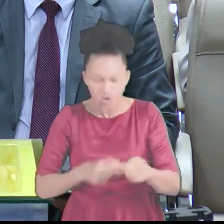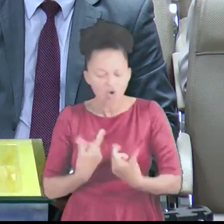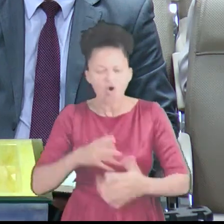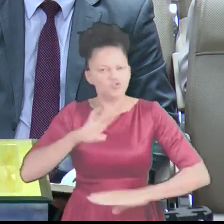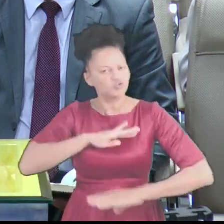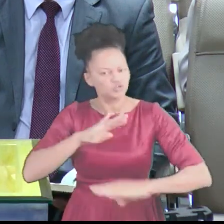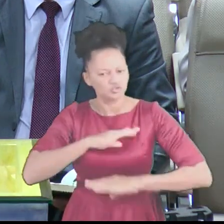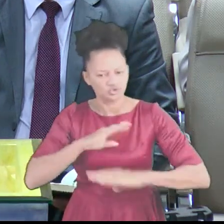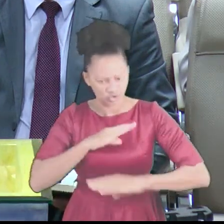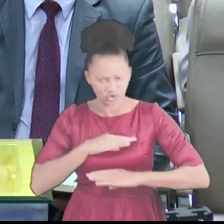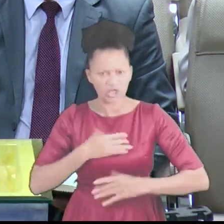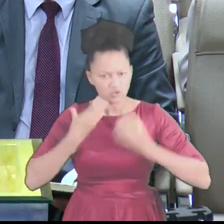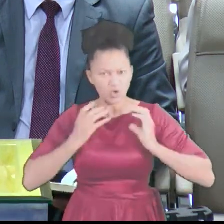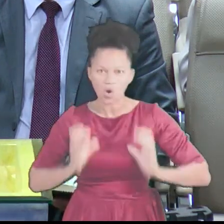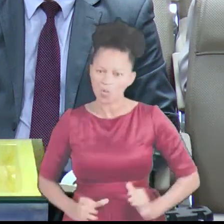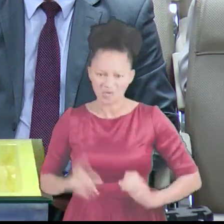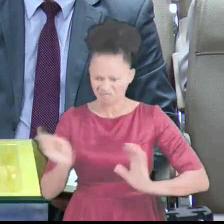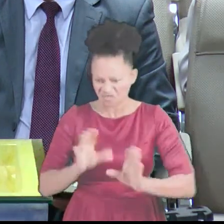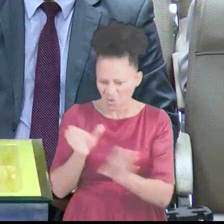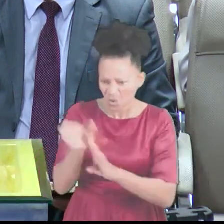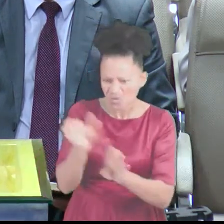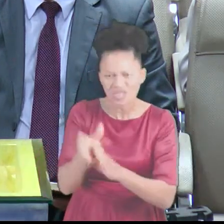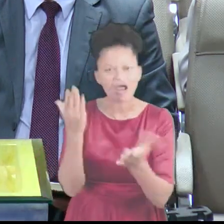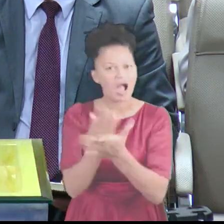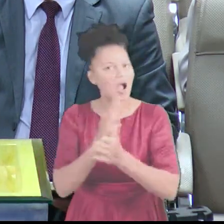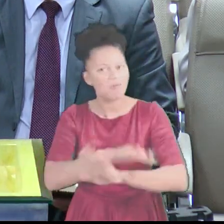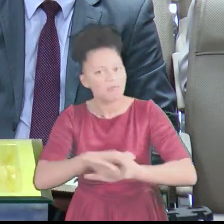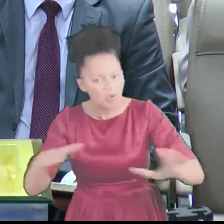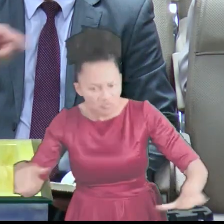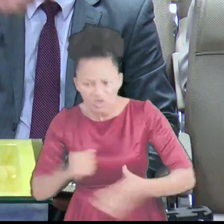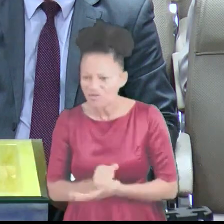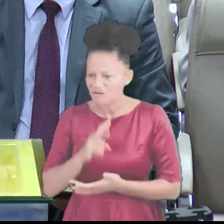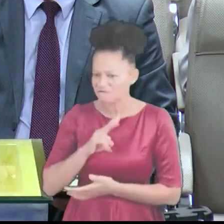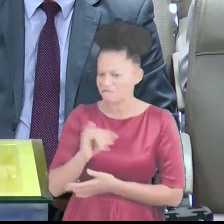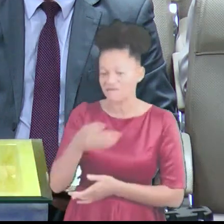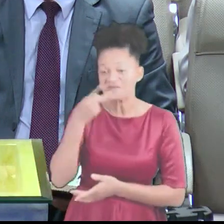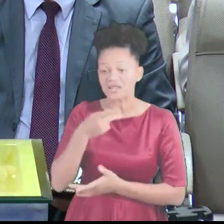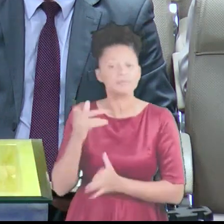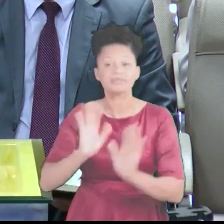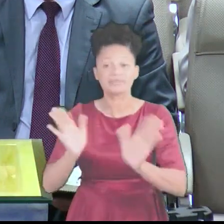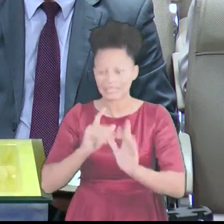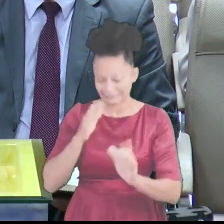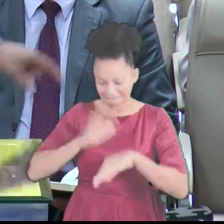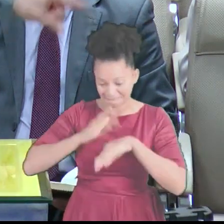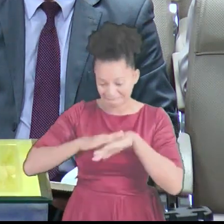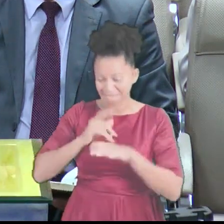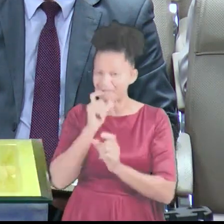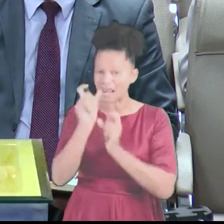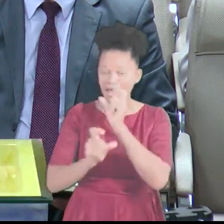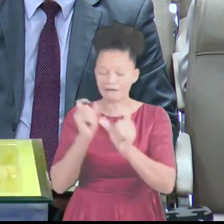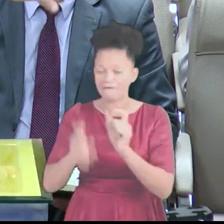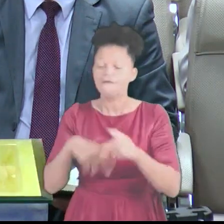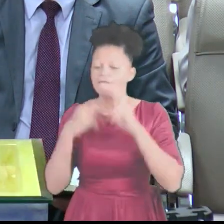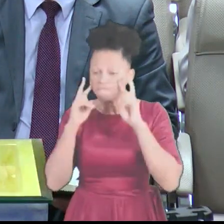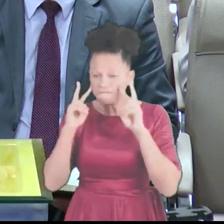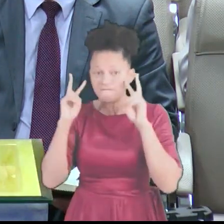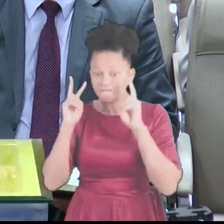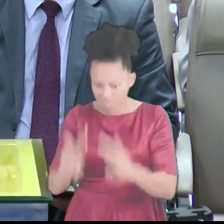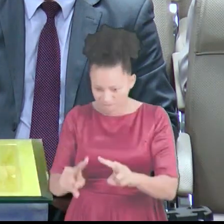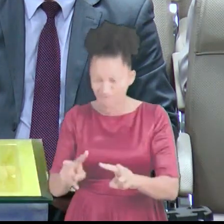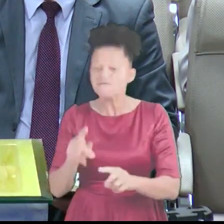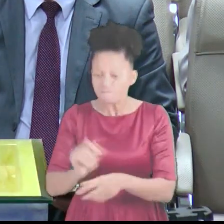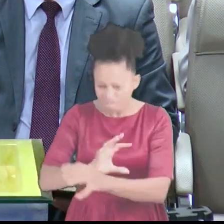forma de agir. Você não vai dar mais conselho, você não vai dizer mais as suas palavras, você vai olhar para